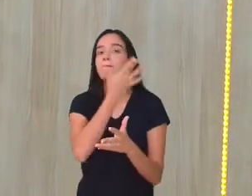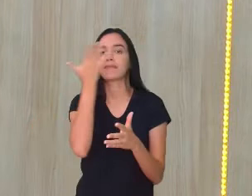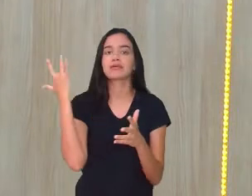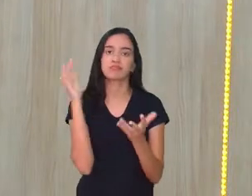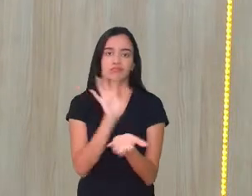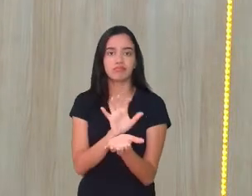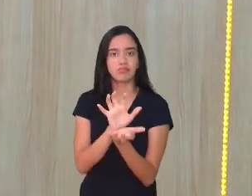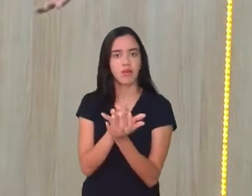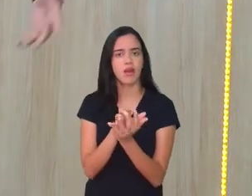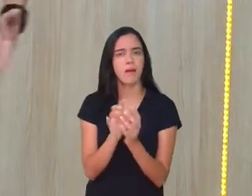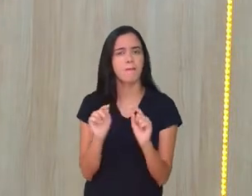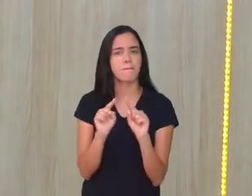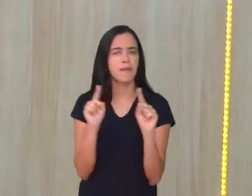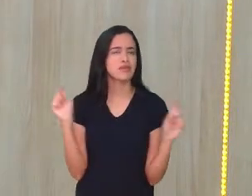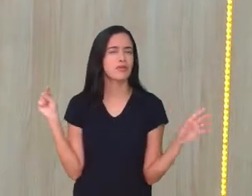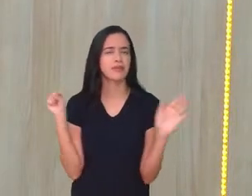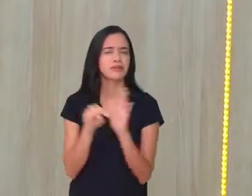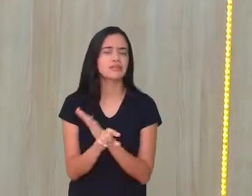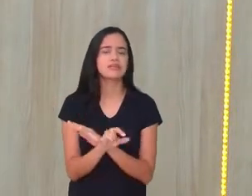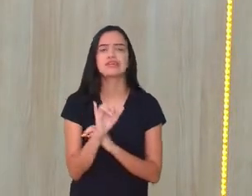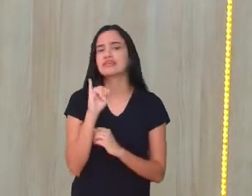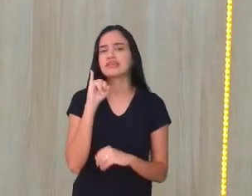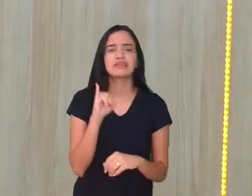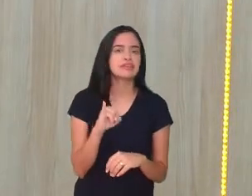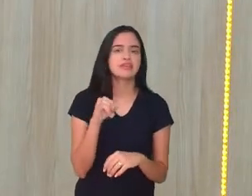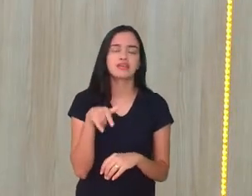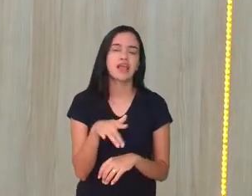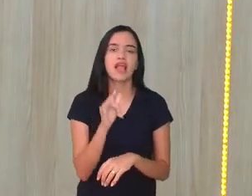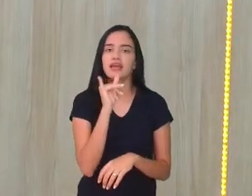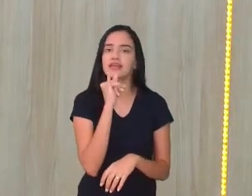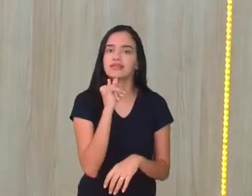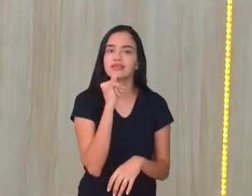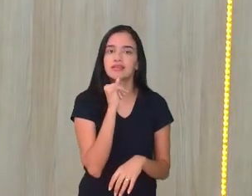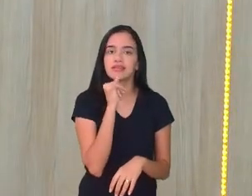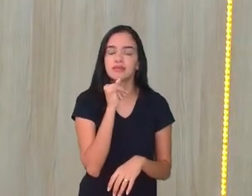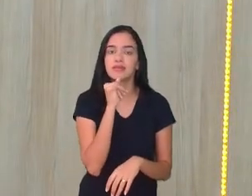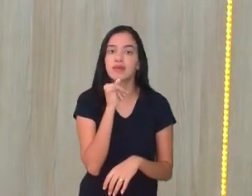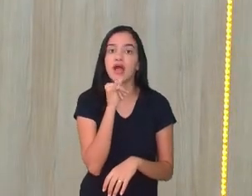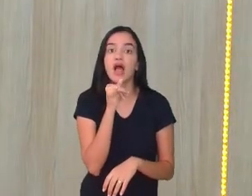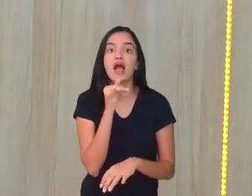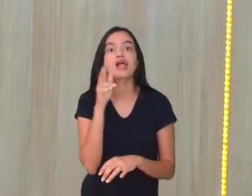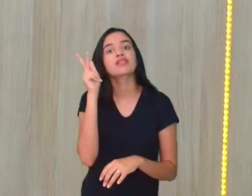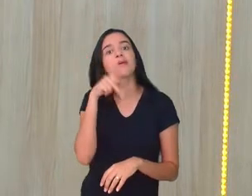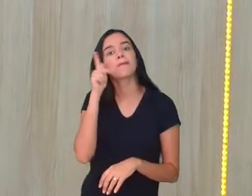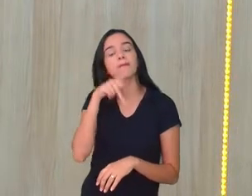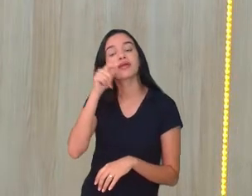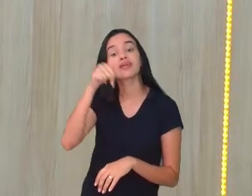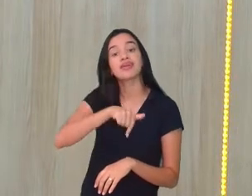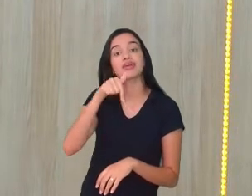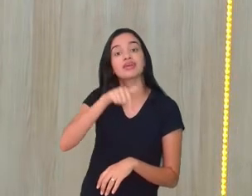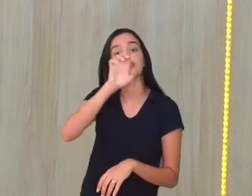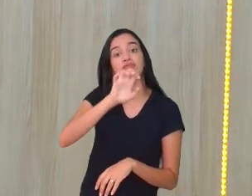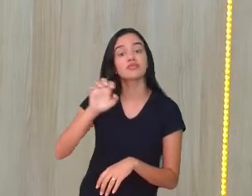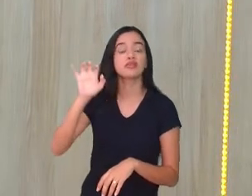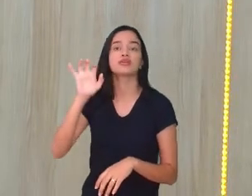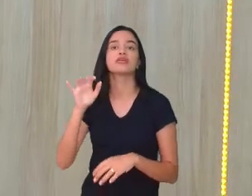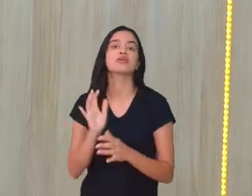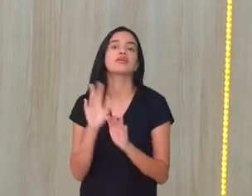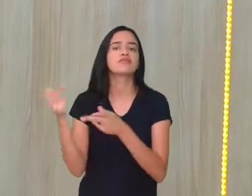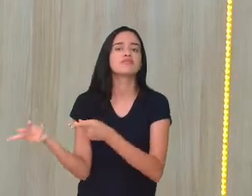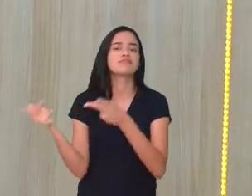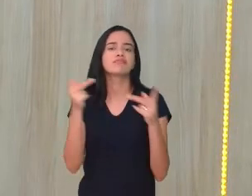certo? Agora pergunto eu, se eu for lá, certo? Na Paraíba, aqui no nosso estado vizinho, e fazer